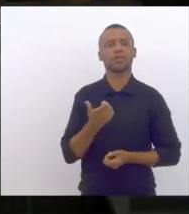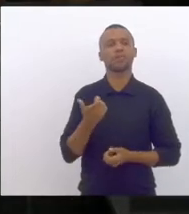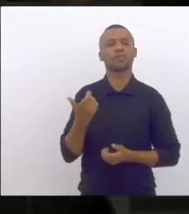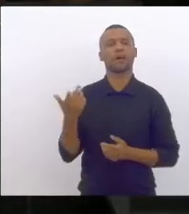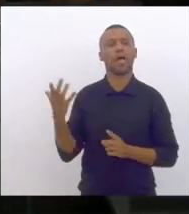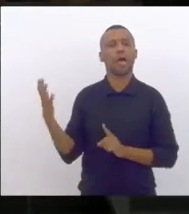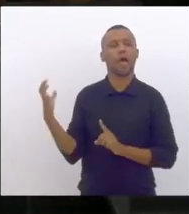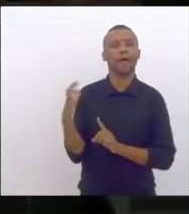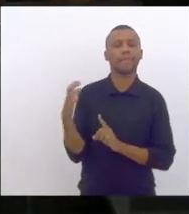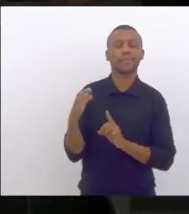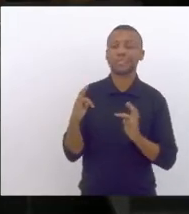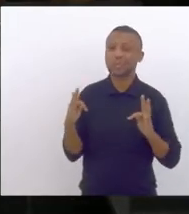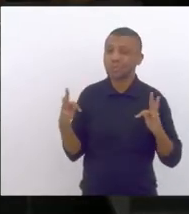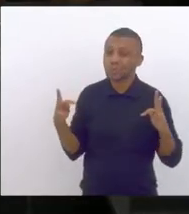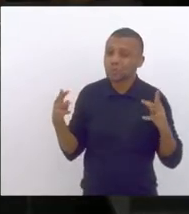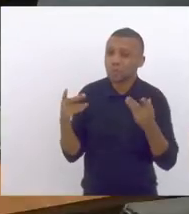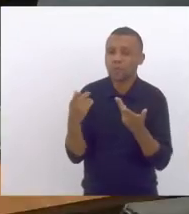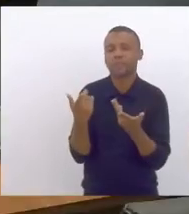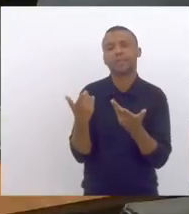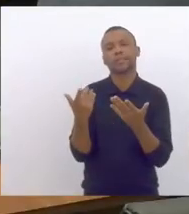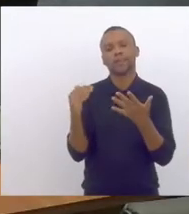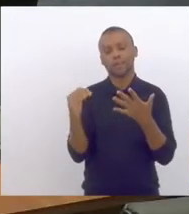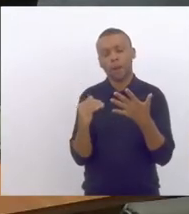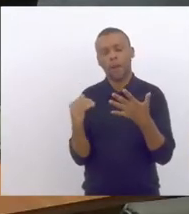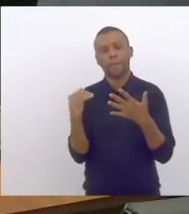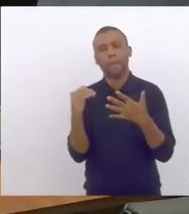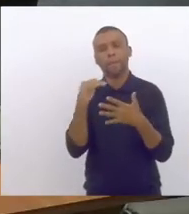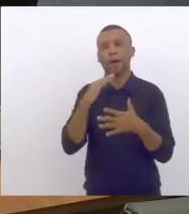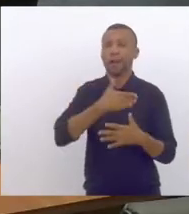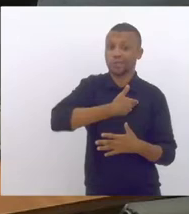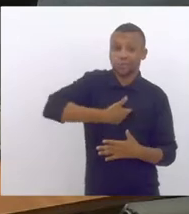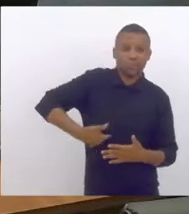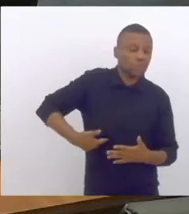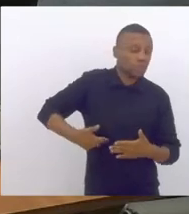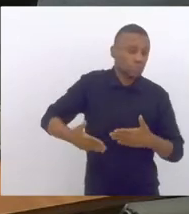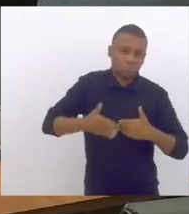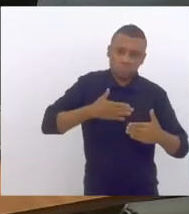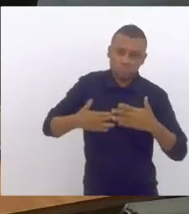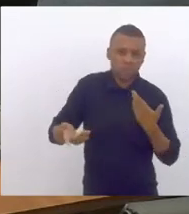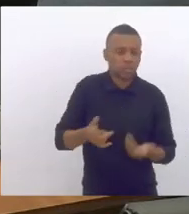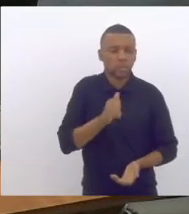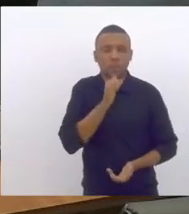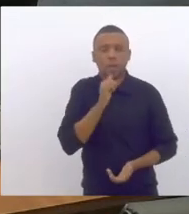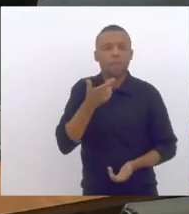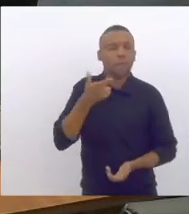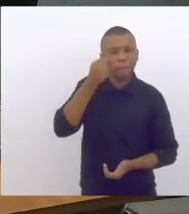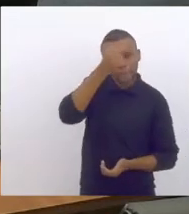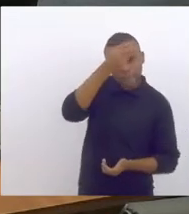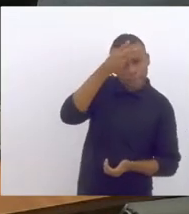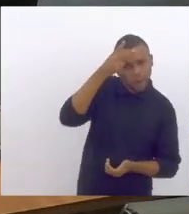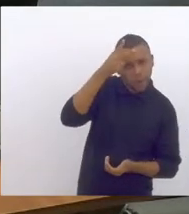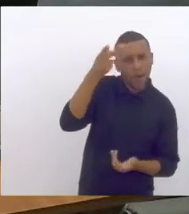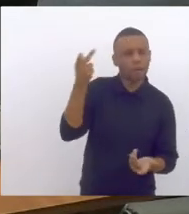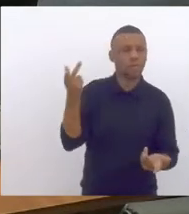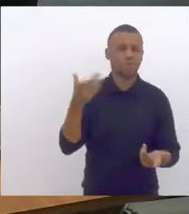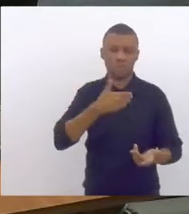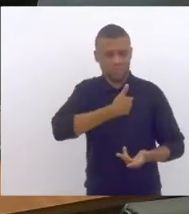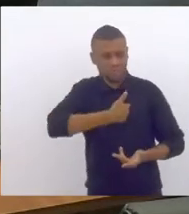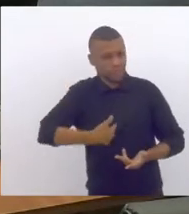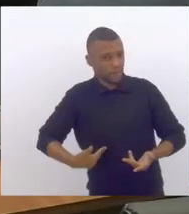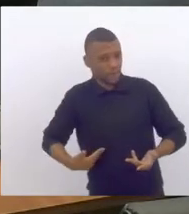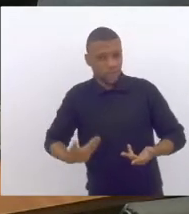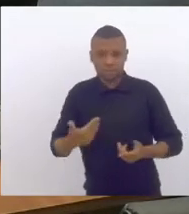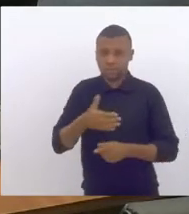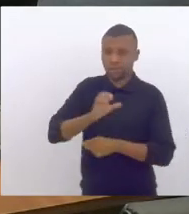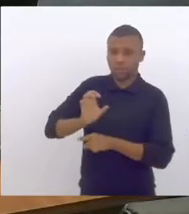as instâncias de governo todas as instâncias do governo tô fazendo essa preliminar para focar